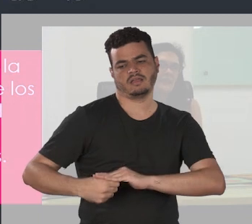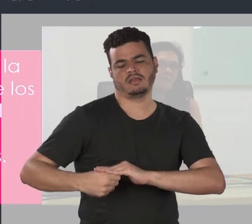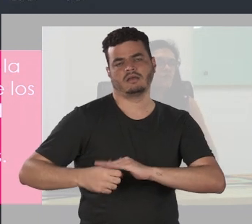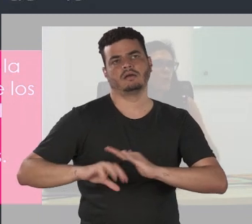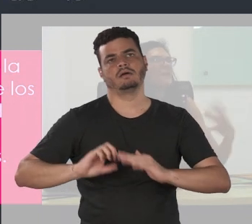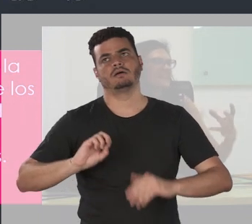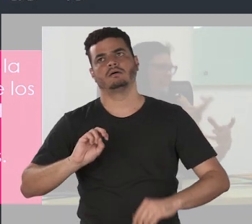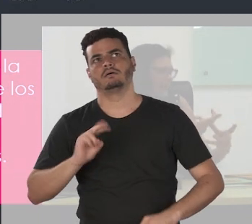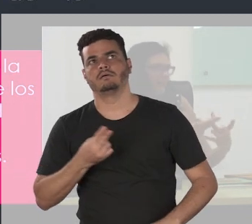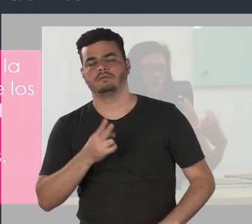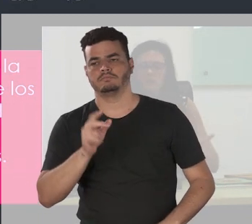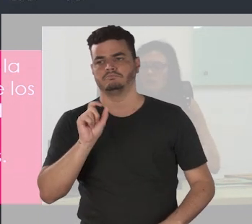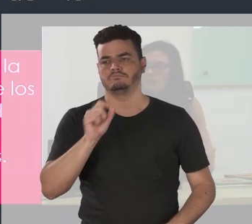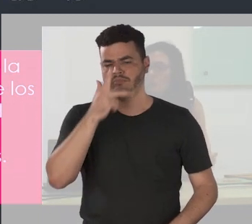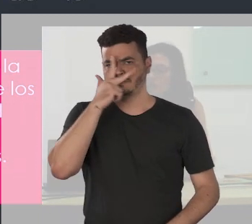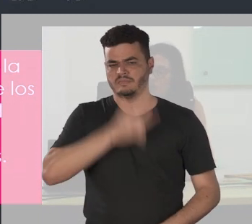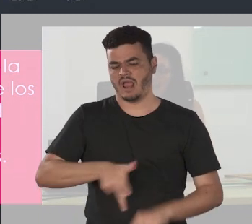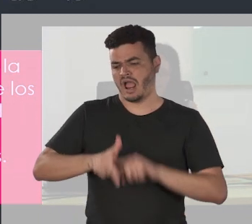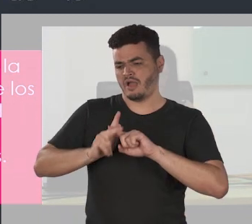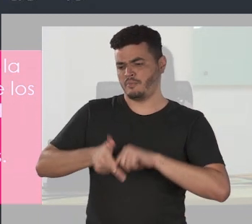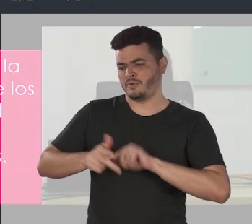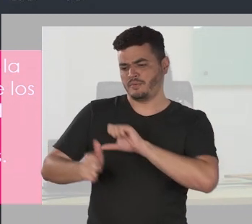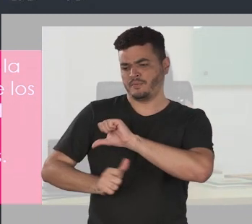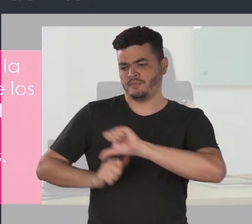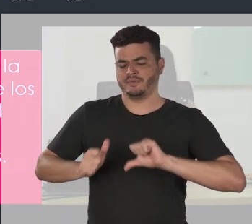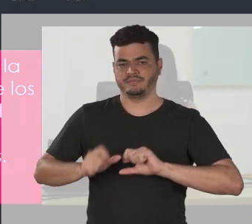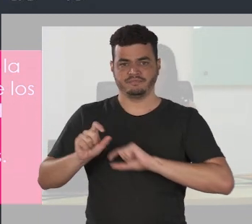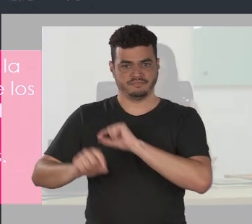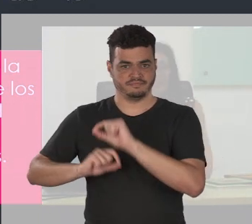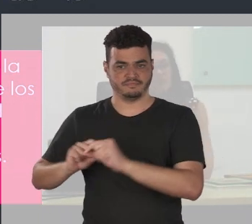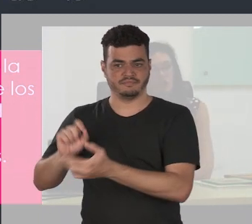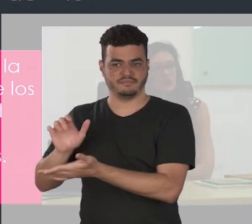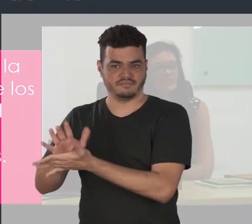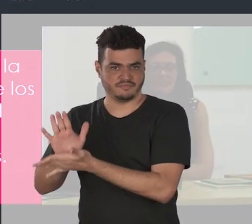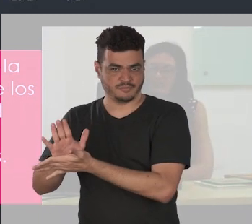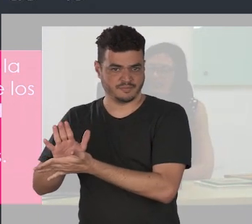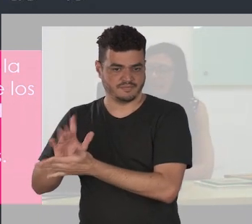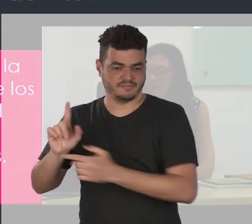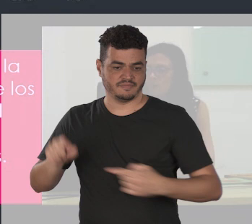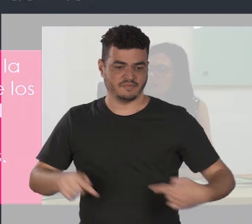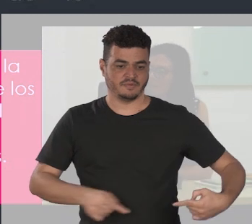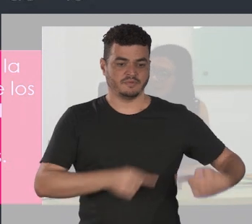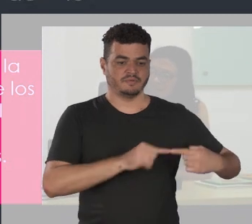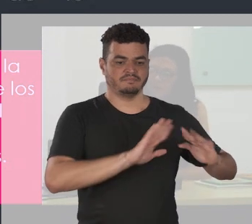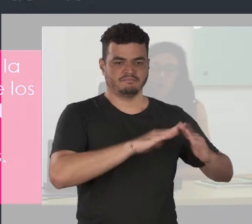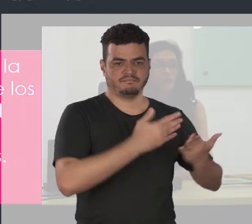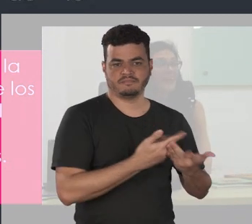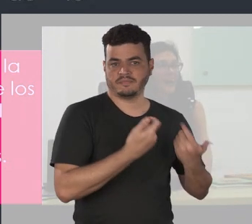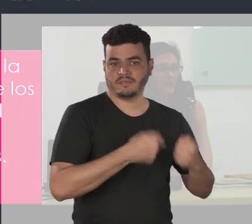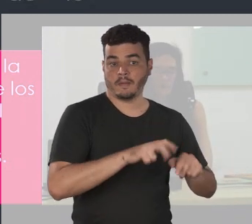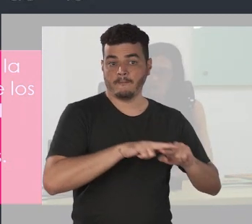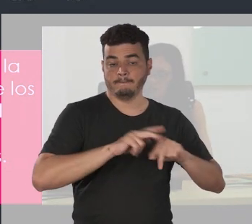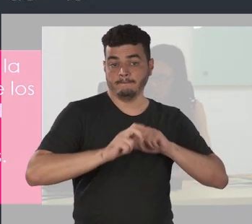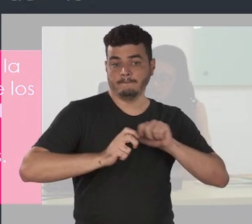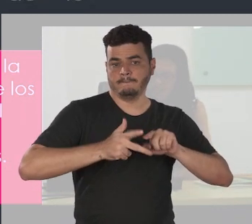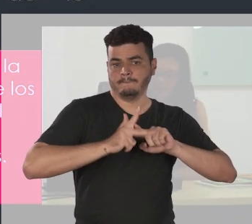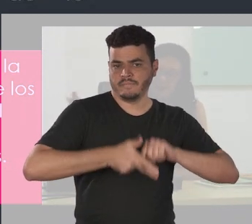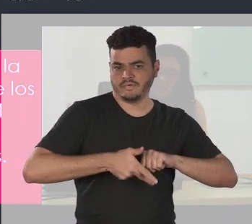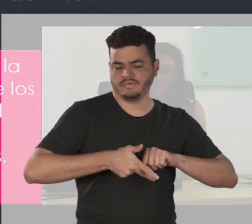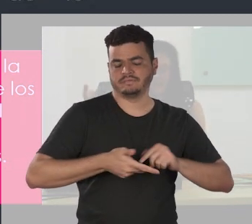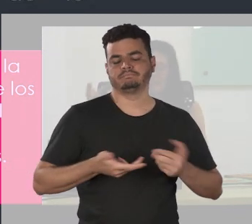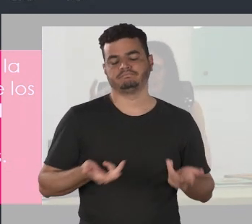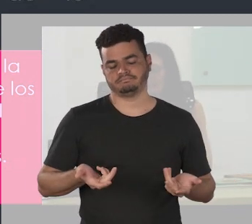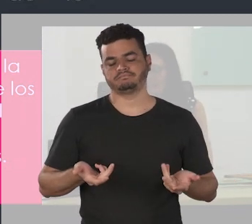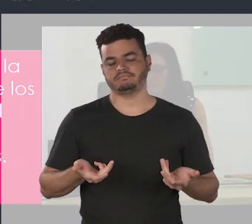subordinada ou supereditada, né, pela edição escolar. Então tem uma vista tutelar